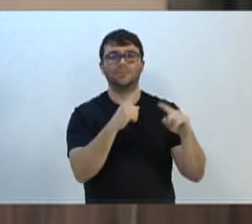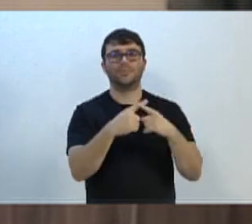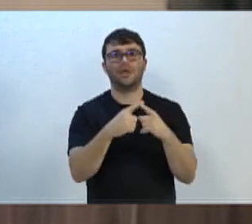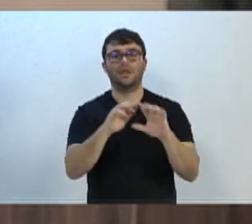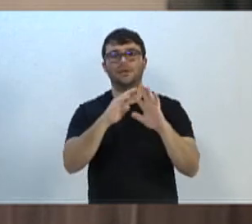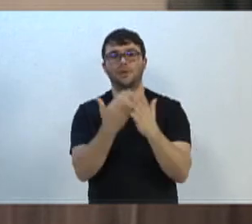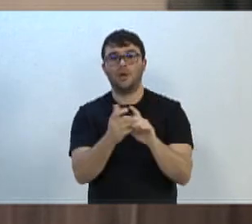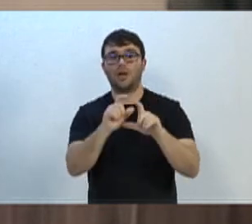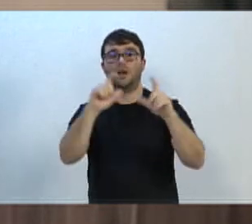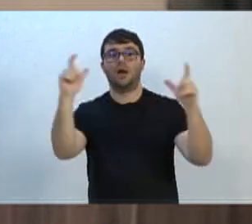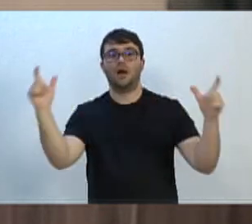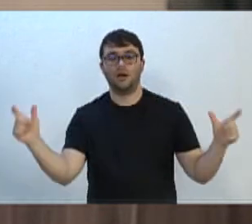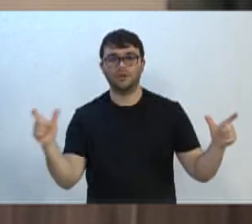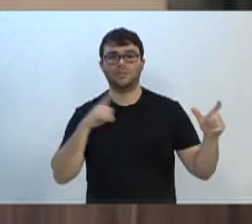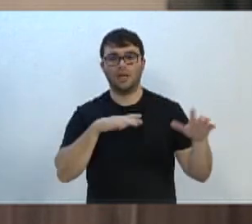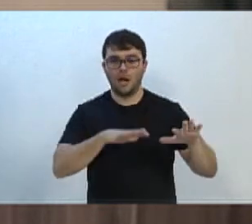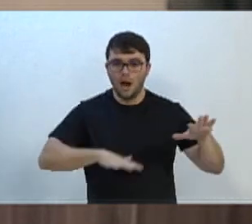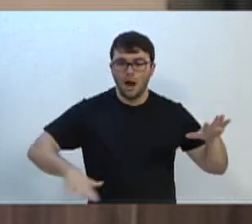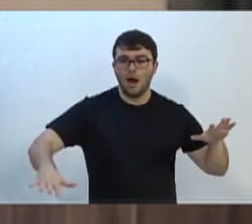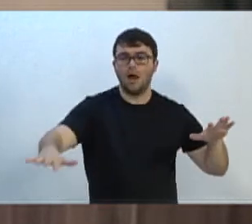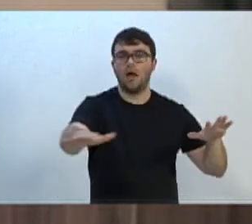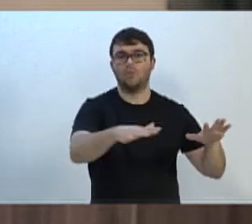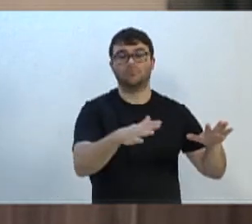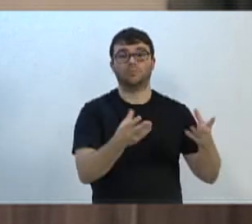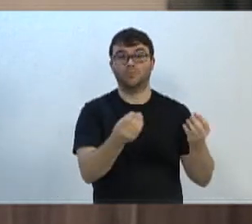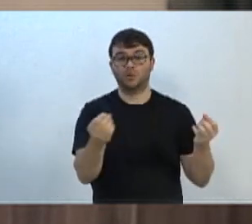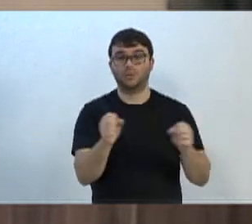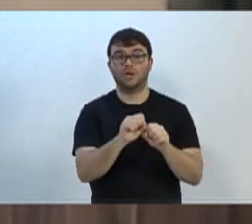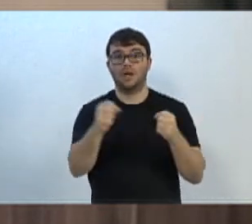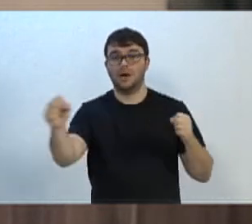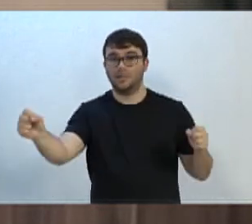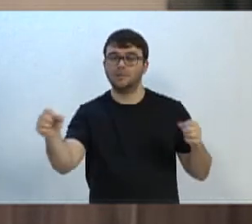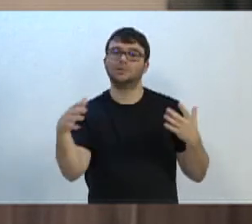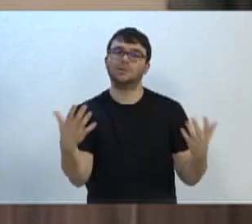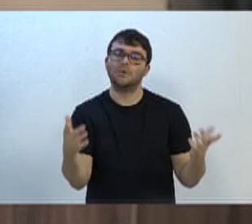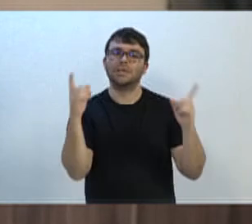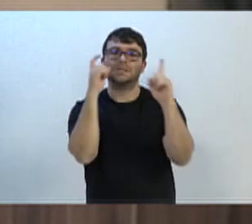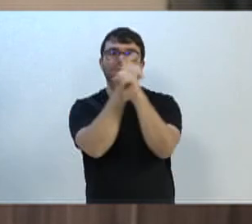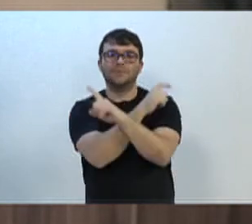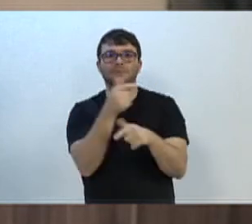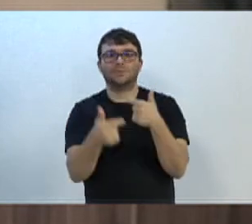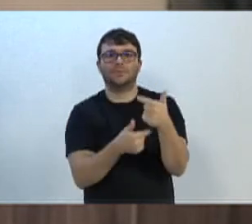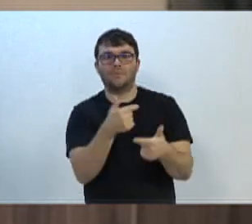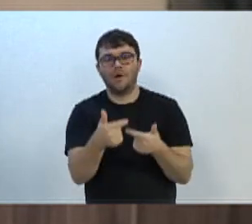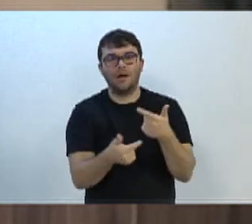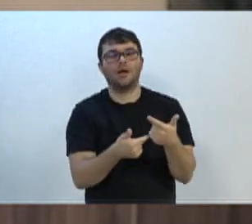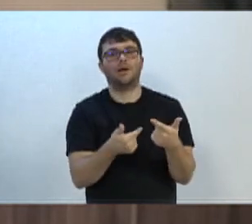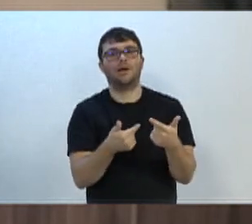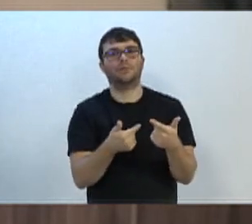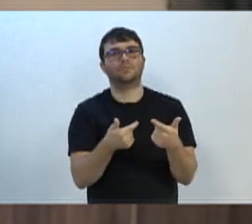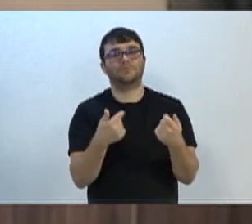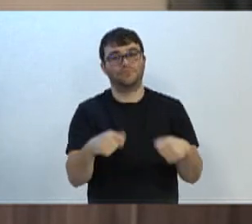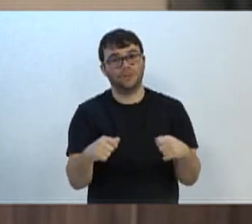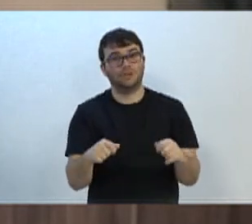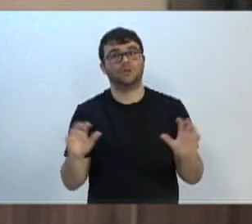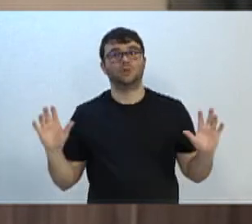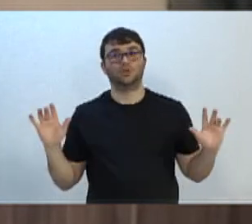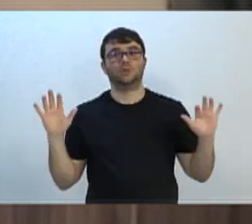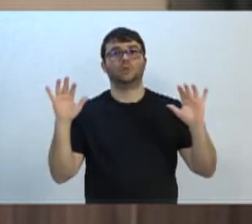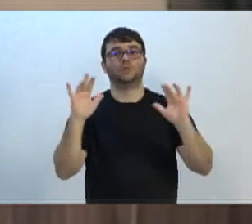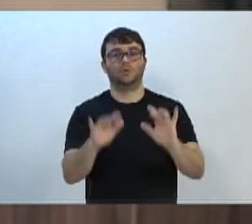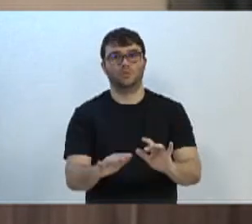tem campo Tem muita área ali para ser atendida e a complexidade de serviço Exige uma equipe e